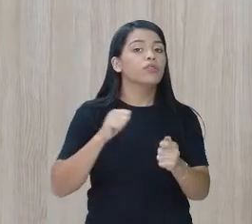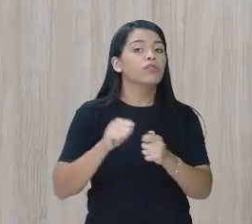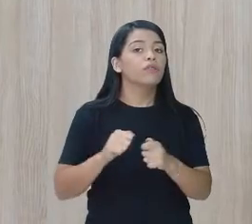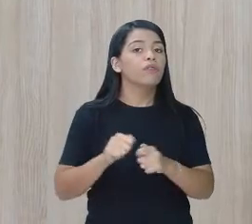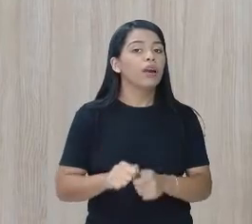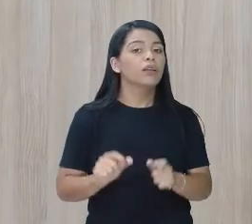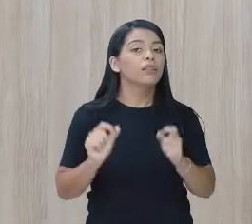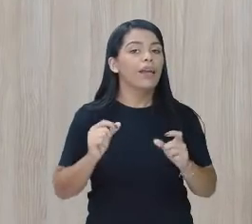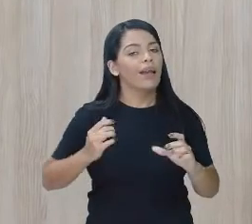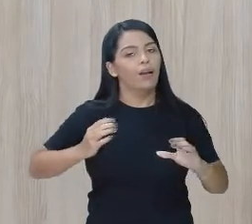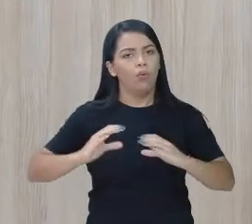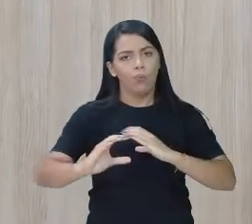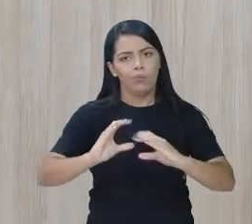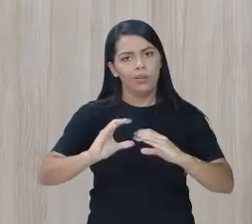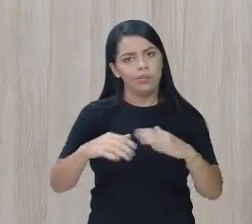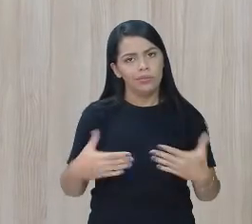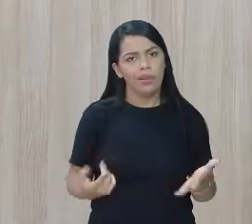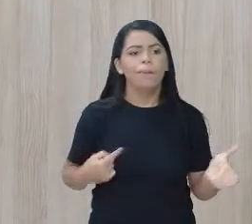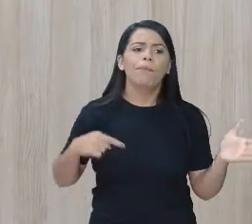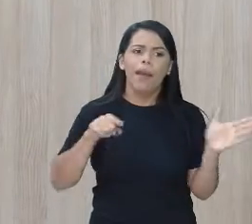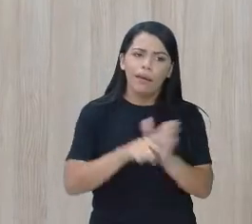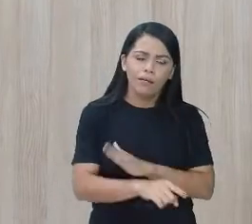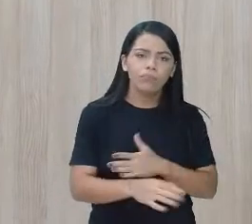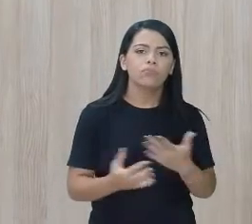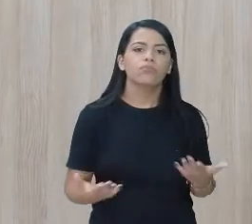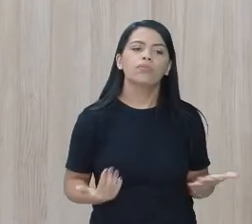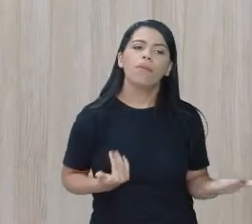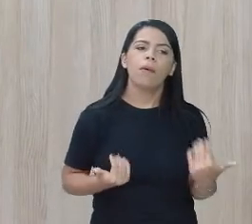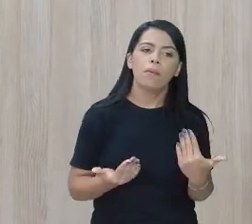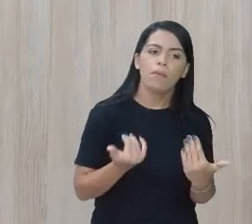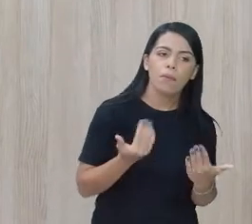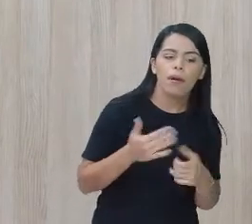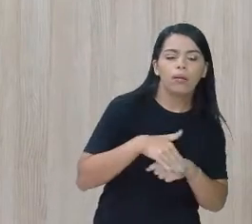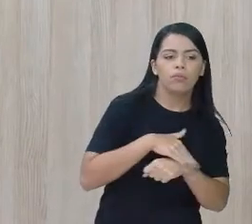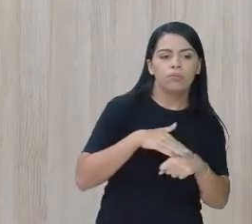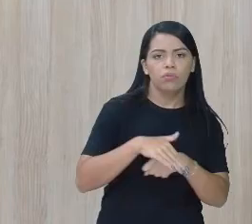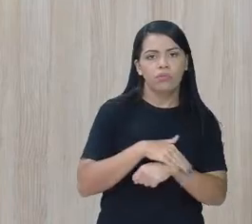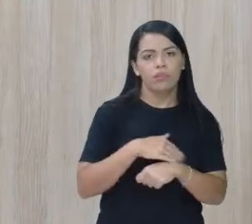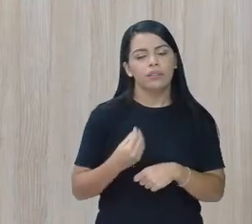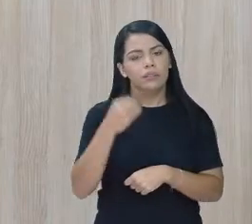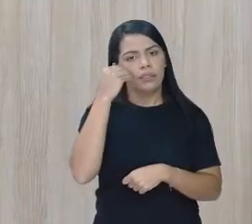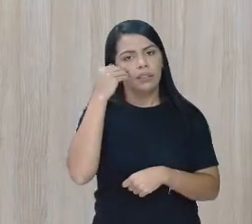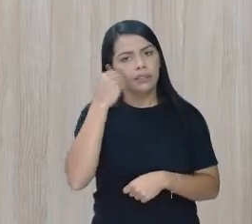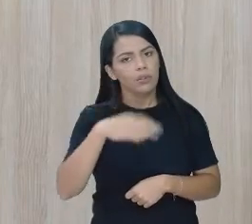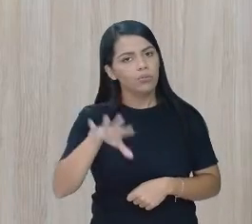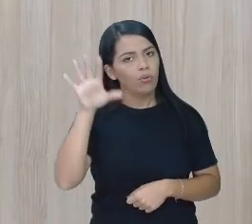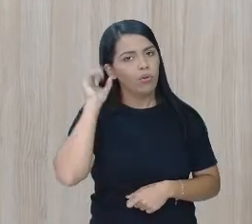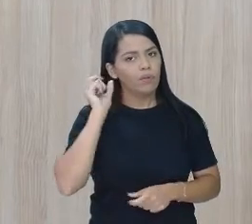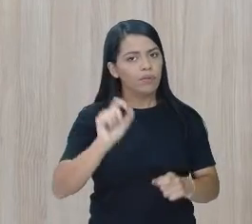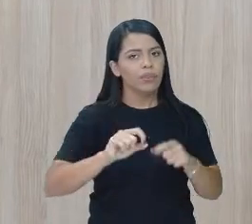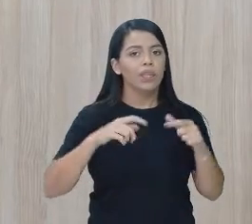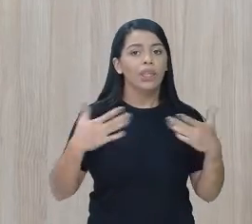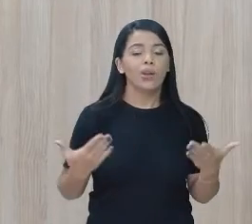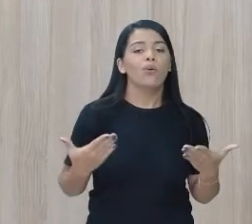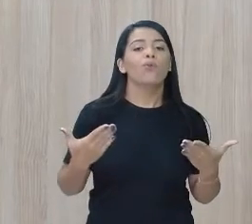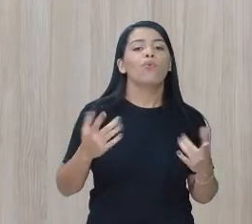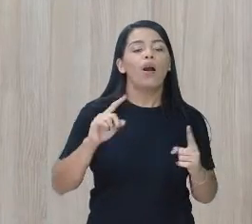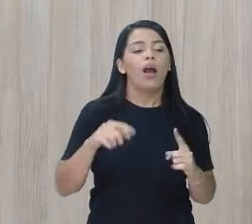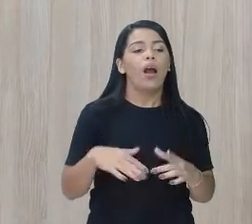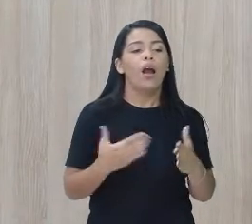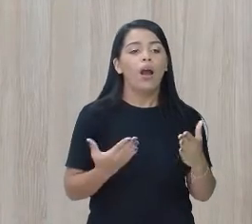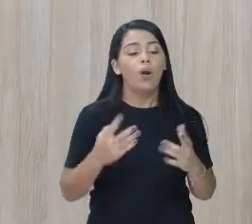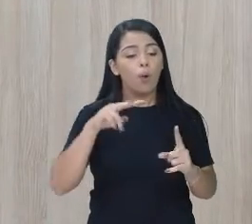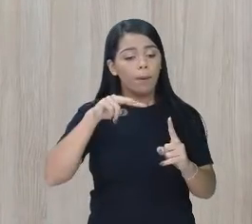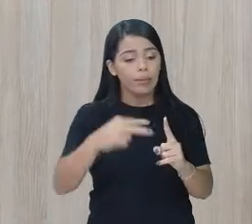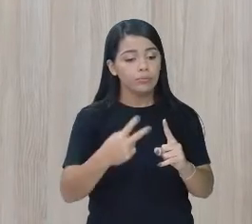Comunicação, né, minha gente? Perguntando, conversando com essa pessoa, tentando escutar o ponto de vista dela. Porque